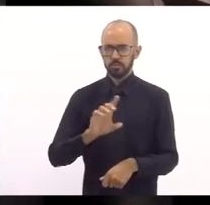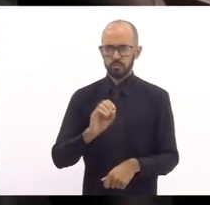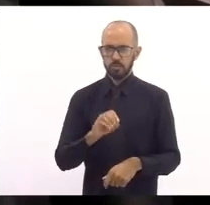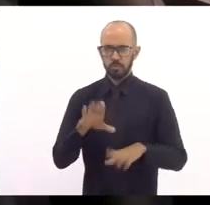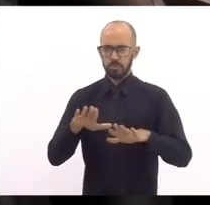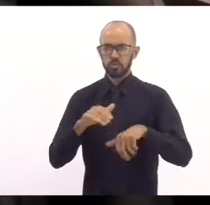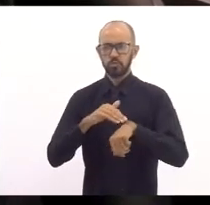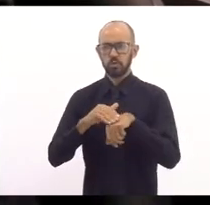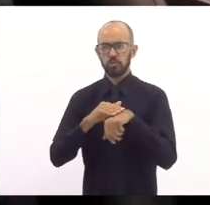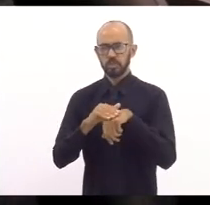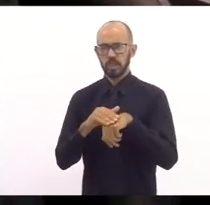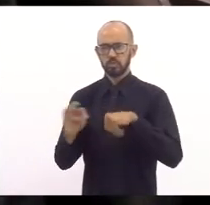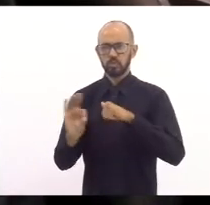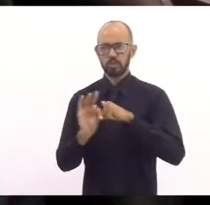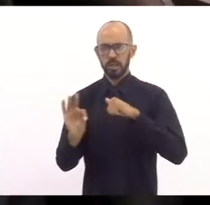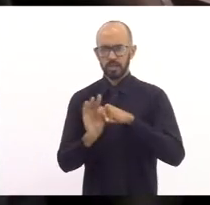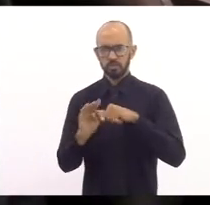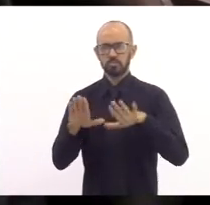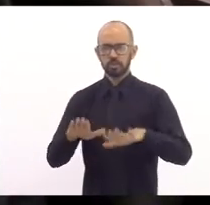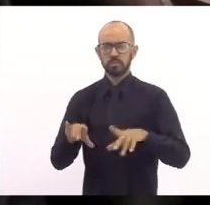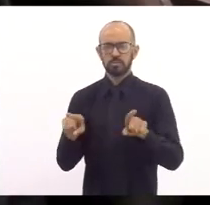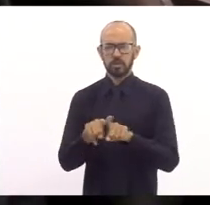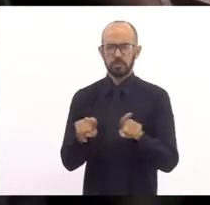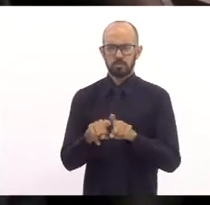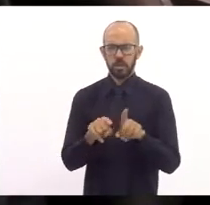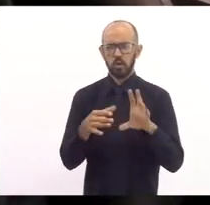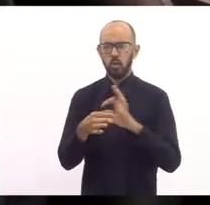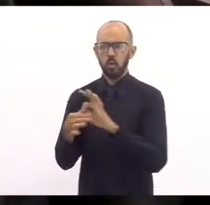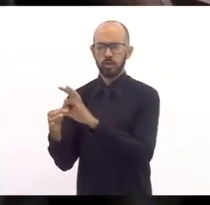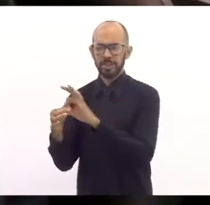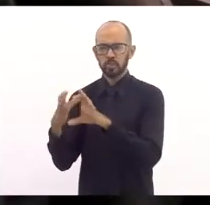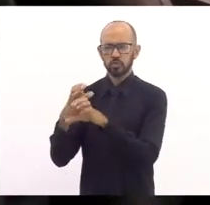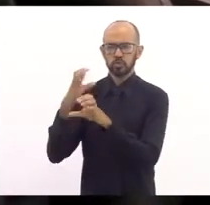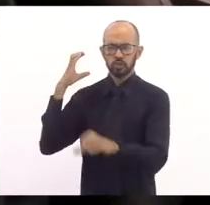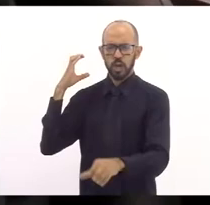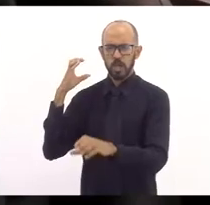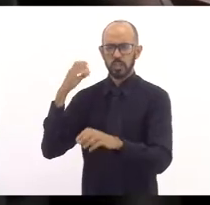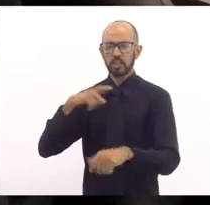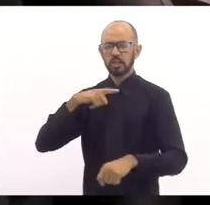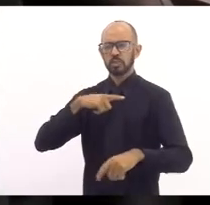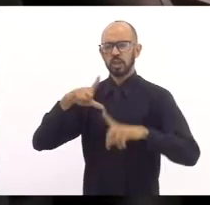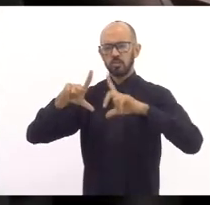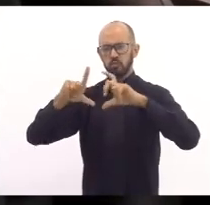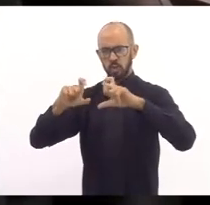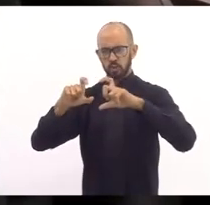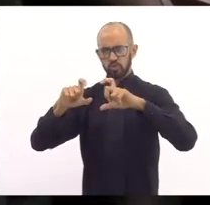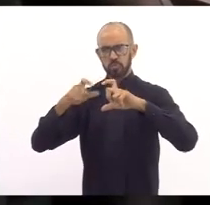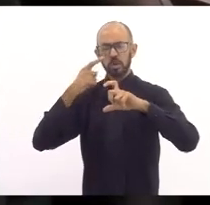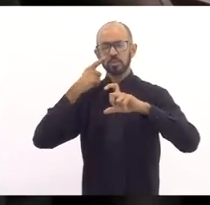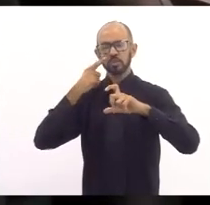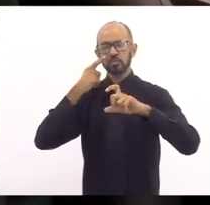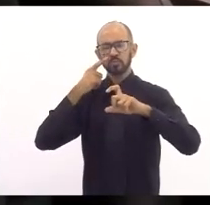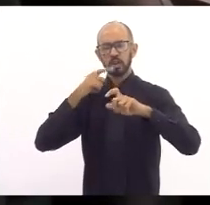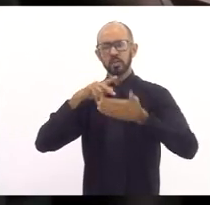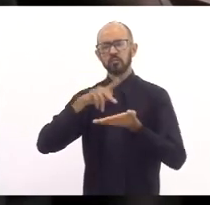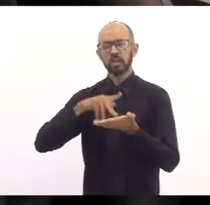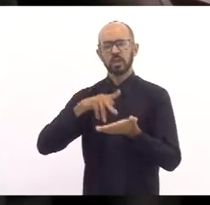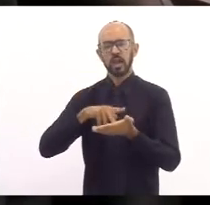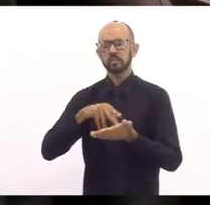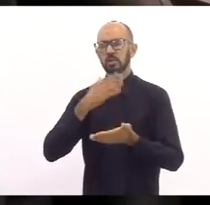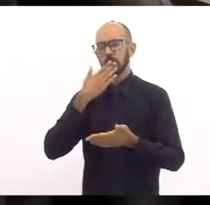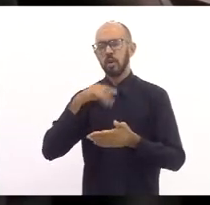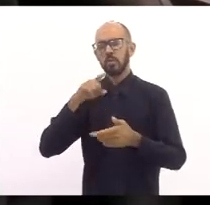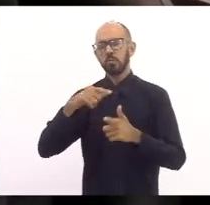com técnicos, mas aí trazido para uma realidade de engenharia, onde a gente conte com fotos, qual é efetivamente aquele problema, a